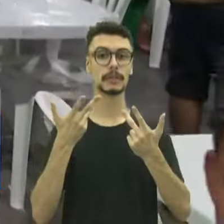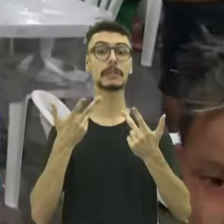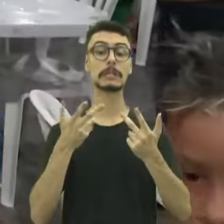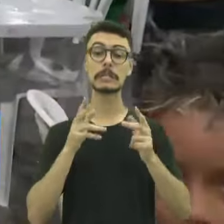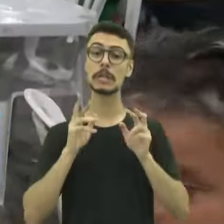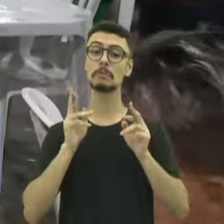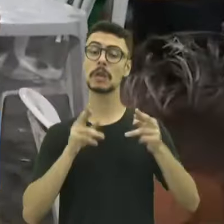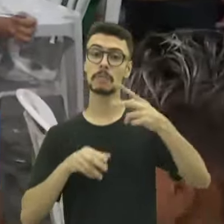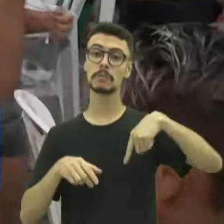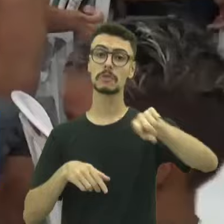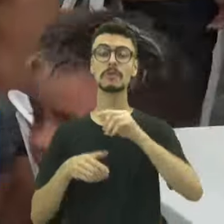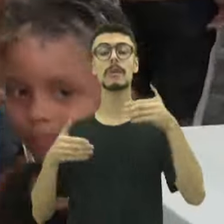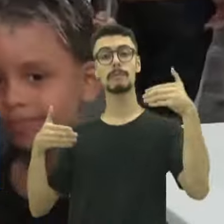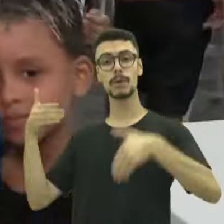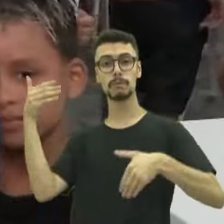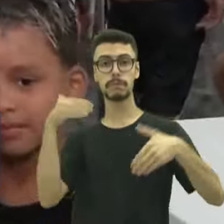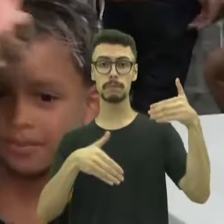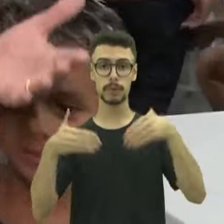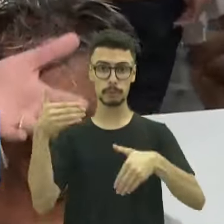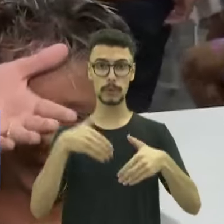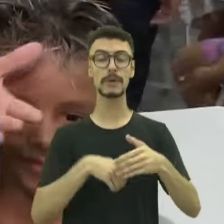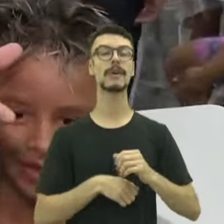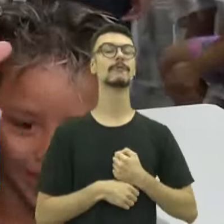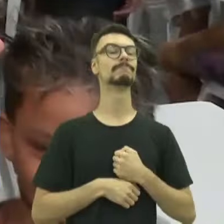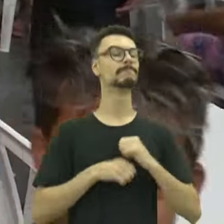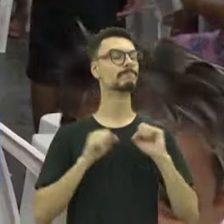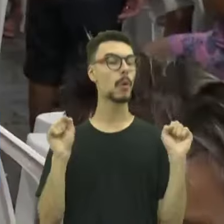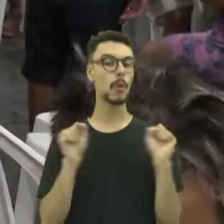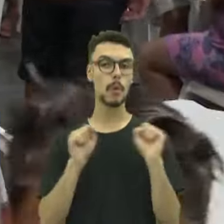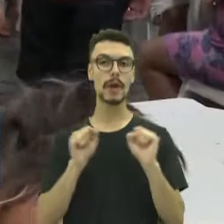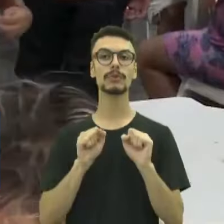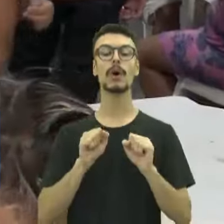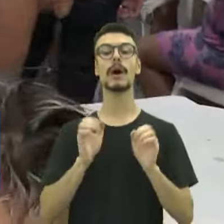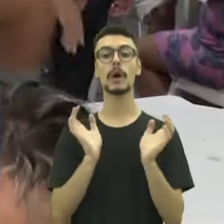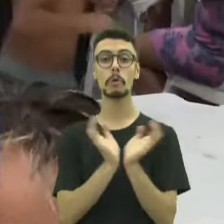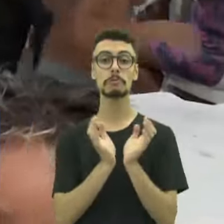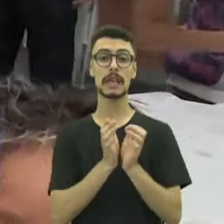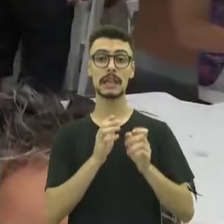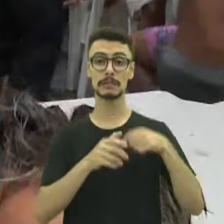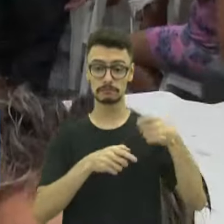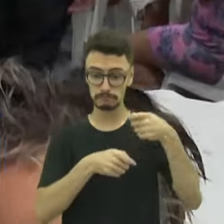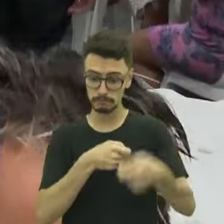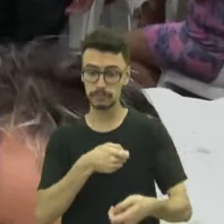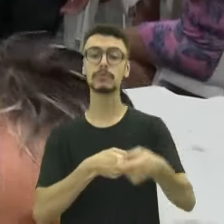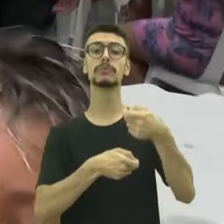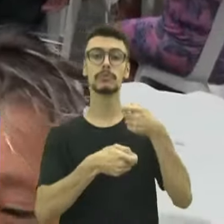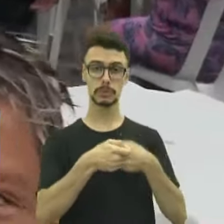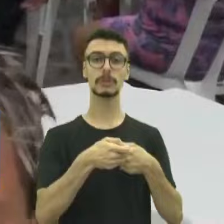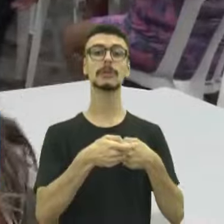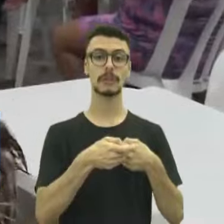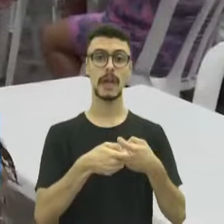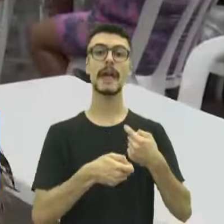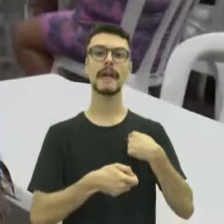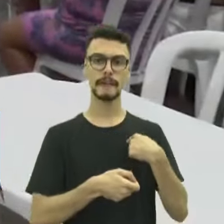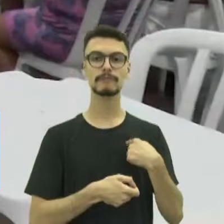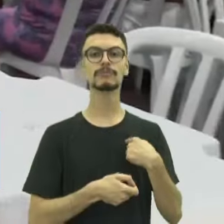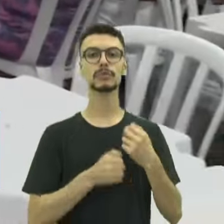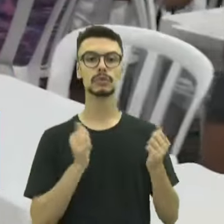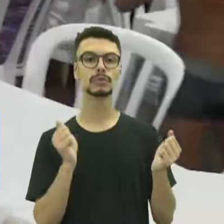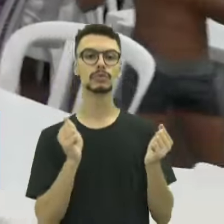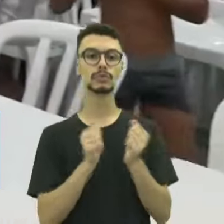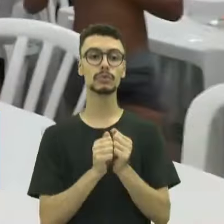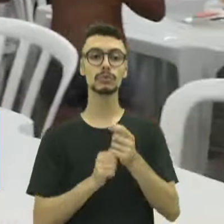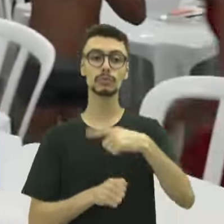sua participação nessa festa. Eu adoro aqui a comunidade pesqueira, gente, por isso que eu falo contamos. Estou aqui juntamente com